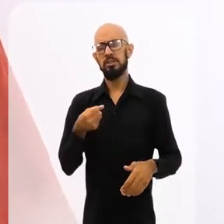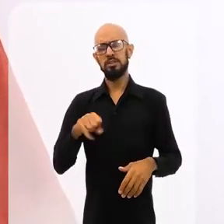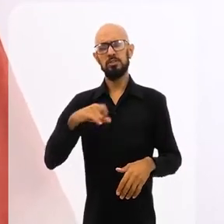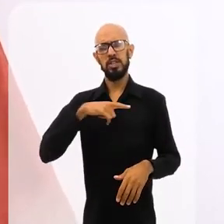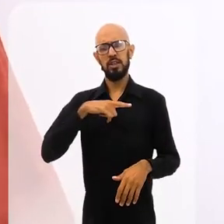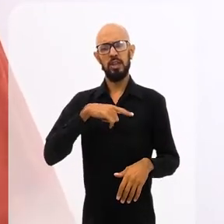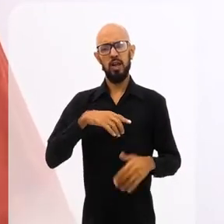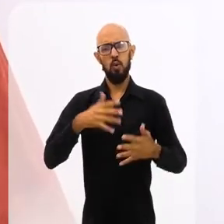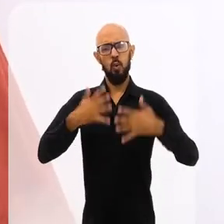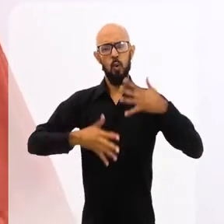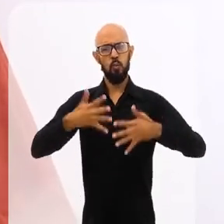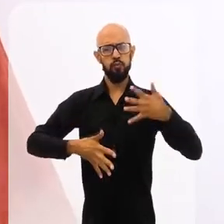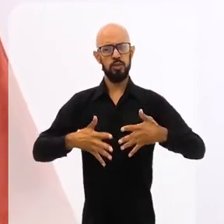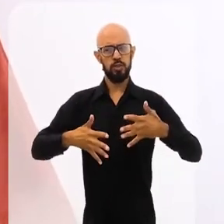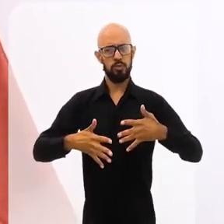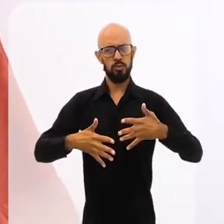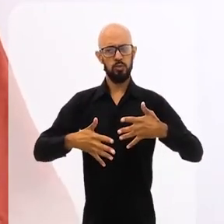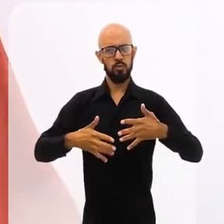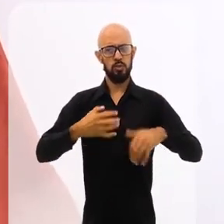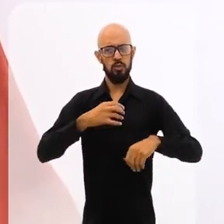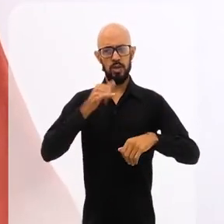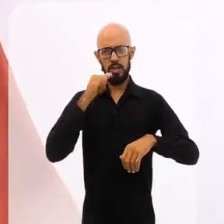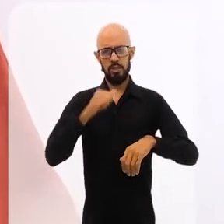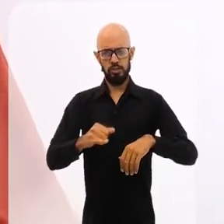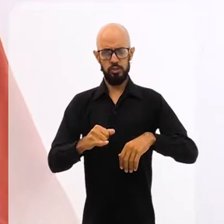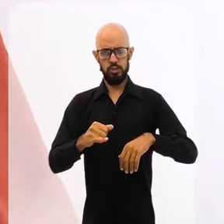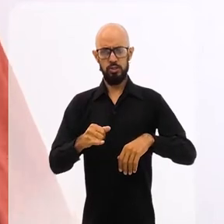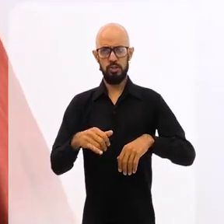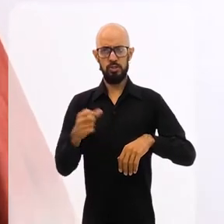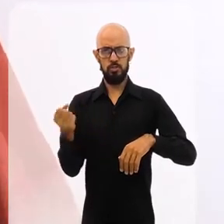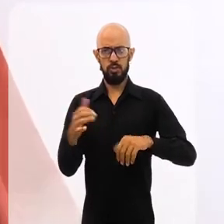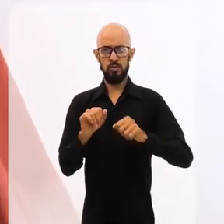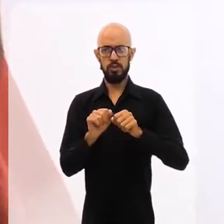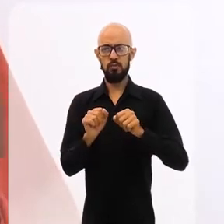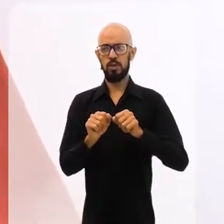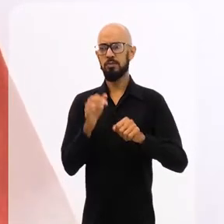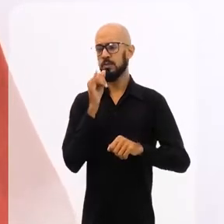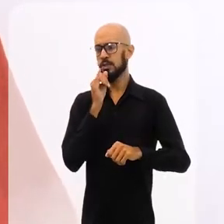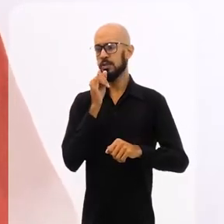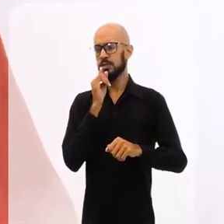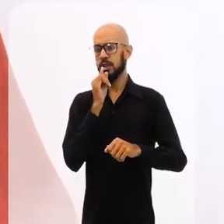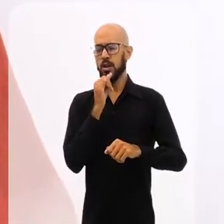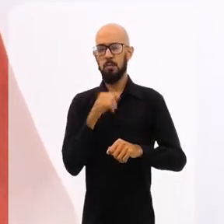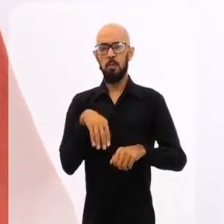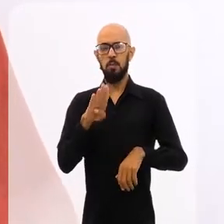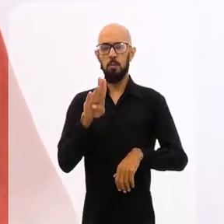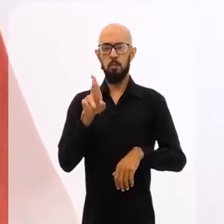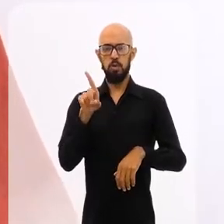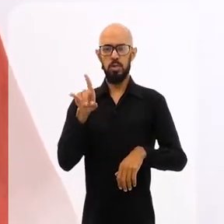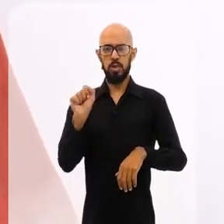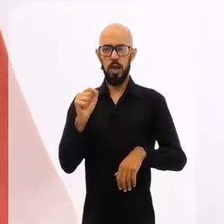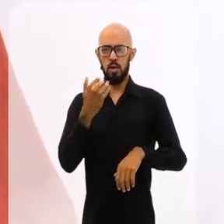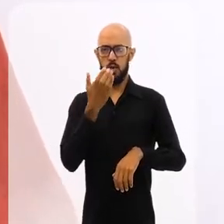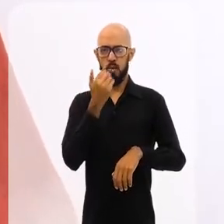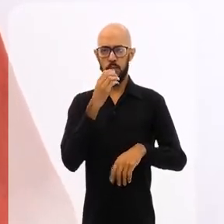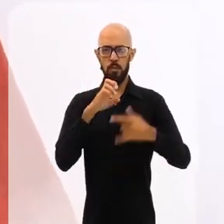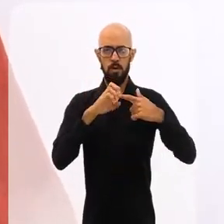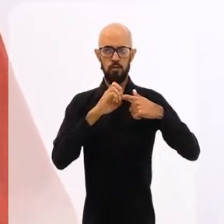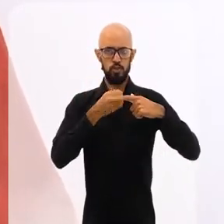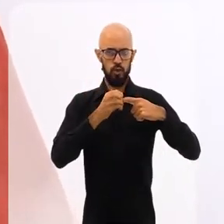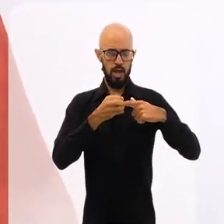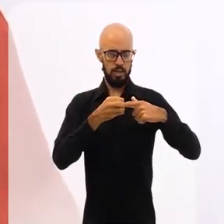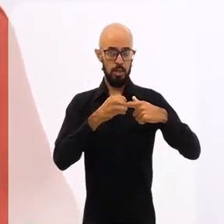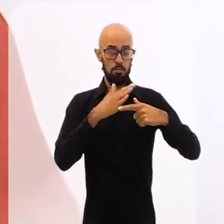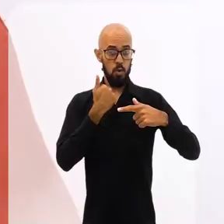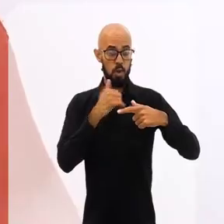com determinadas energias, você vai abstendo. Quando você realiza, se está... Você vê, por exemplo, dizem que um Buda comeu uma feijoada e